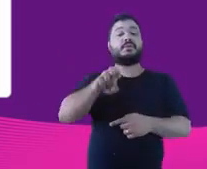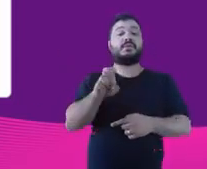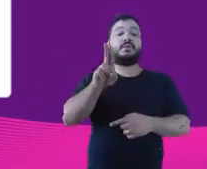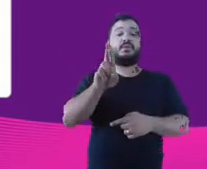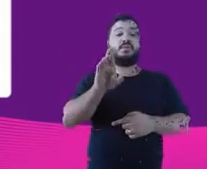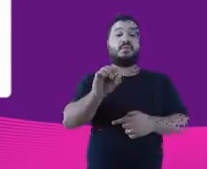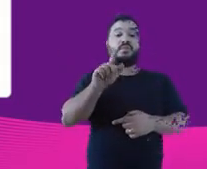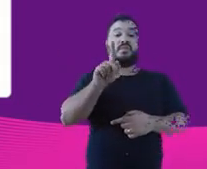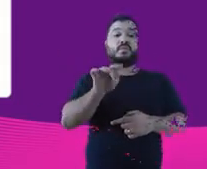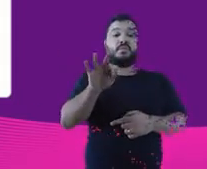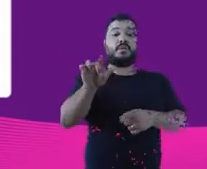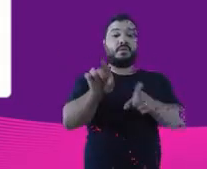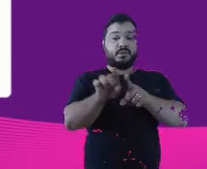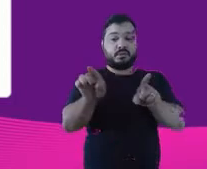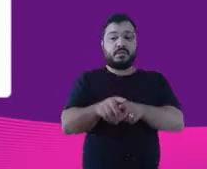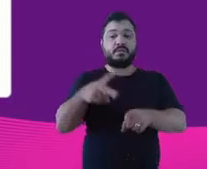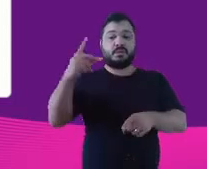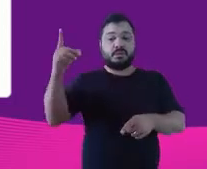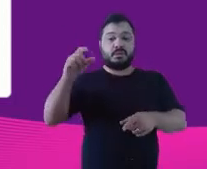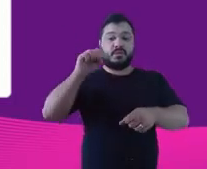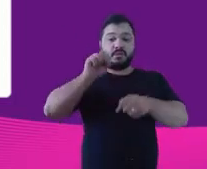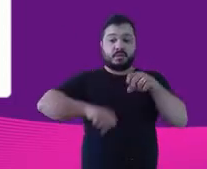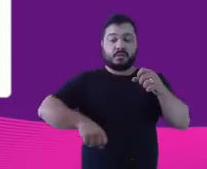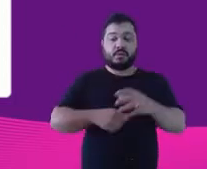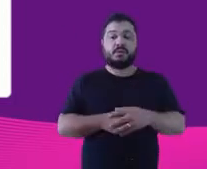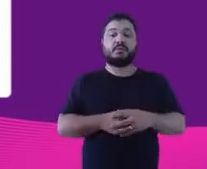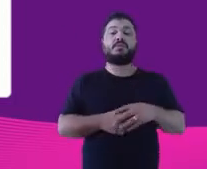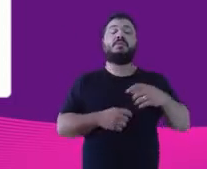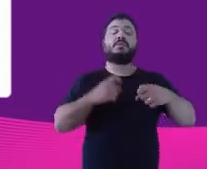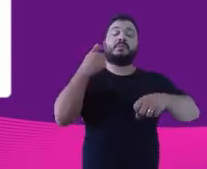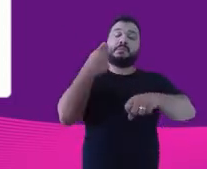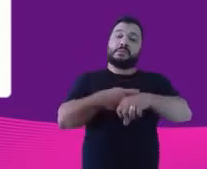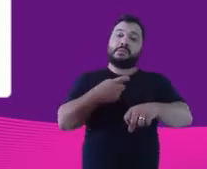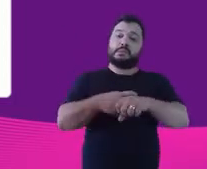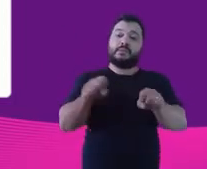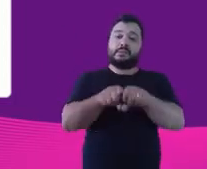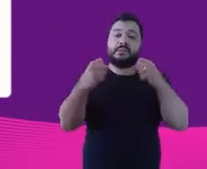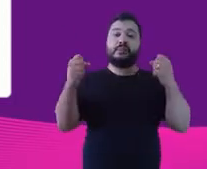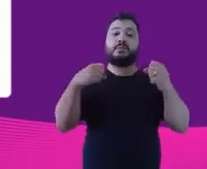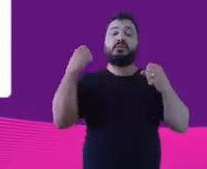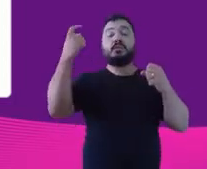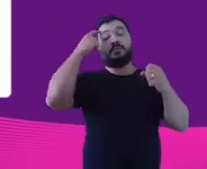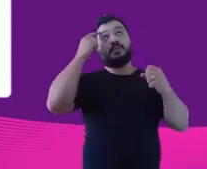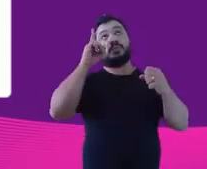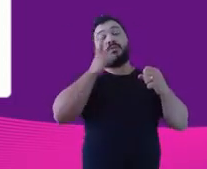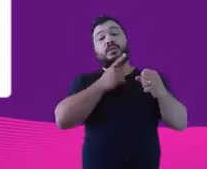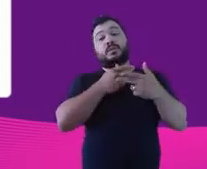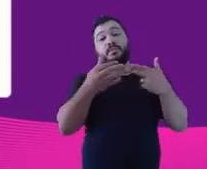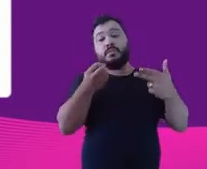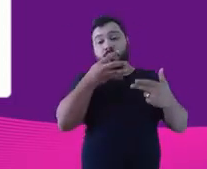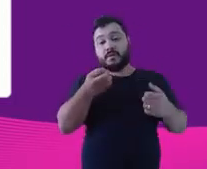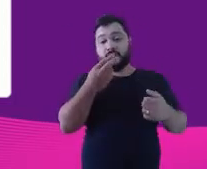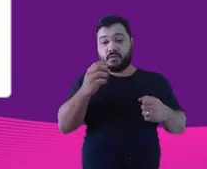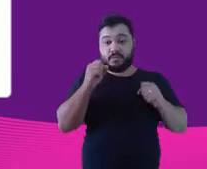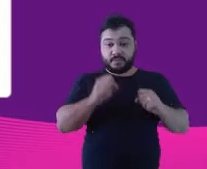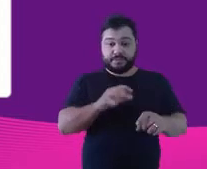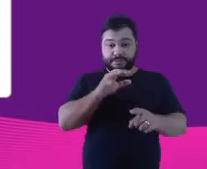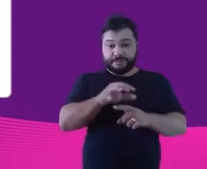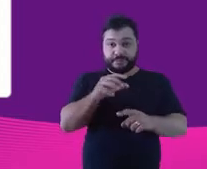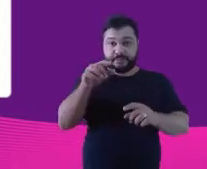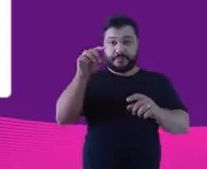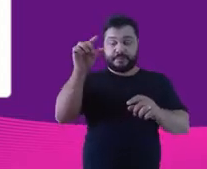também secundária à lesão óssea, a gente ficou na dúvida se ele teria um benefício ou se poderia implicar um pouco